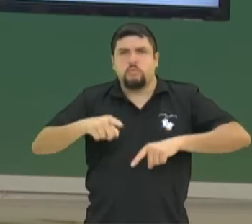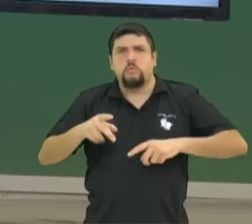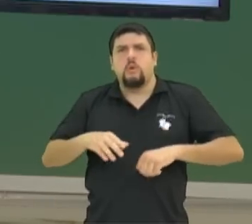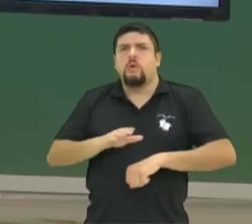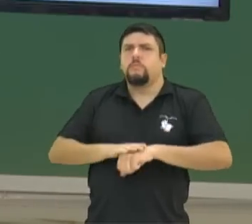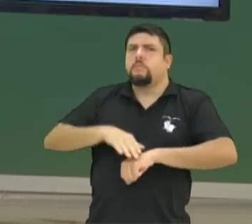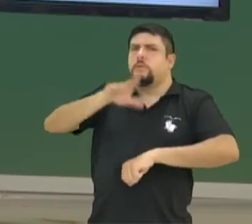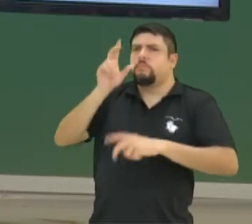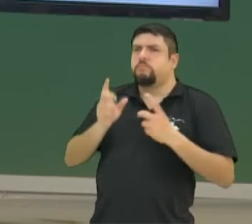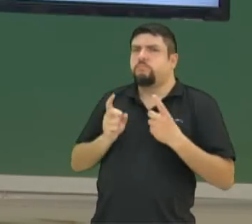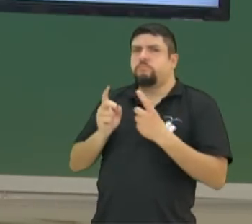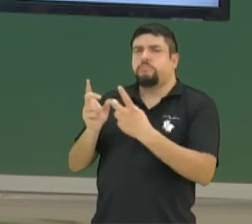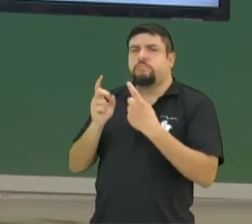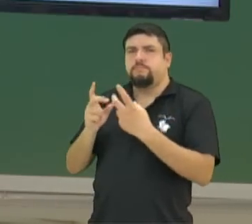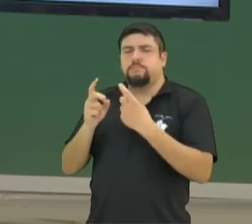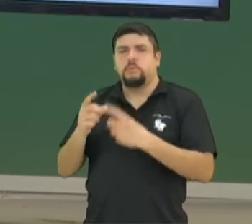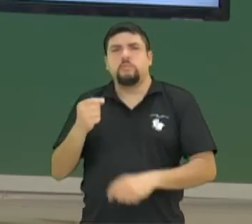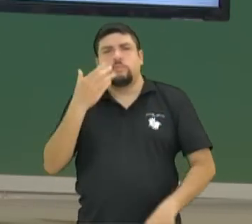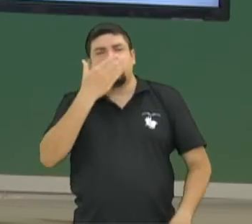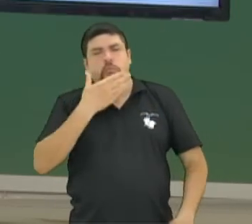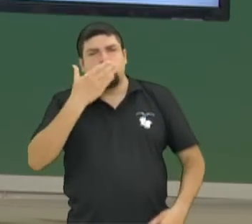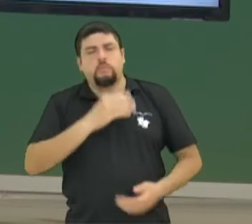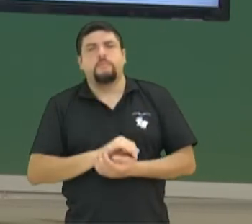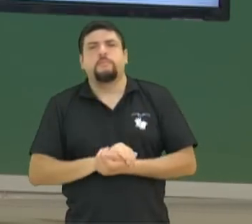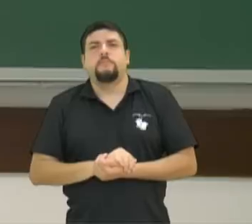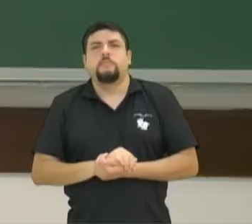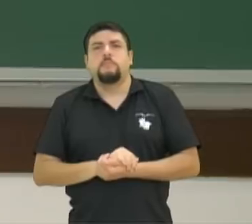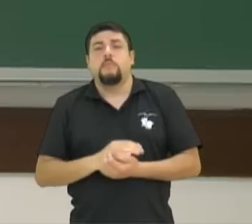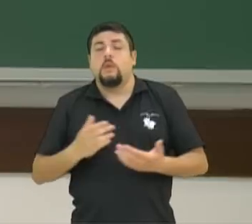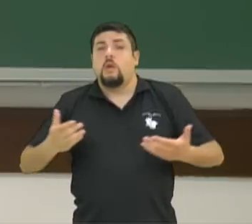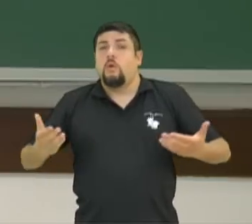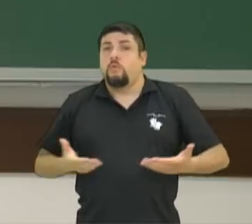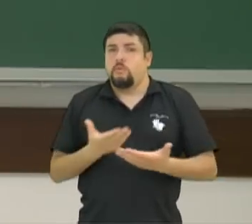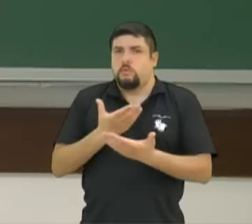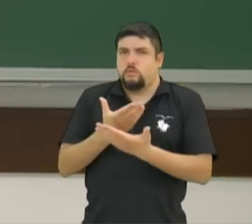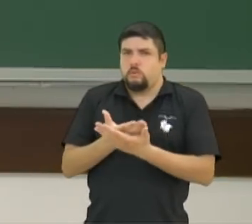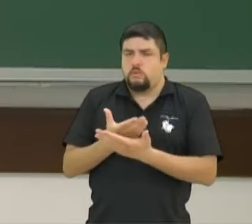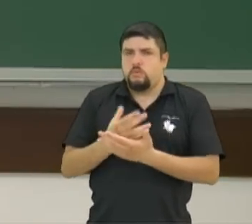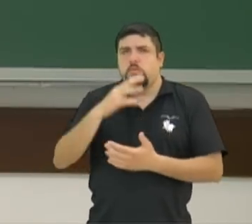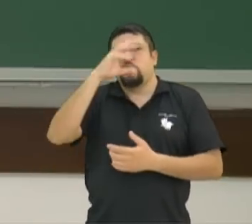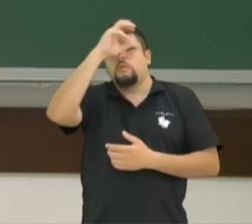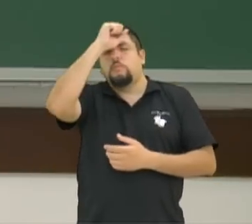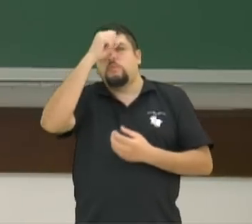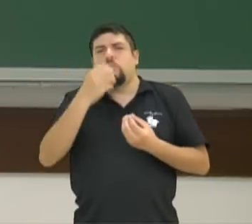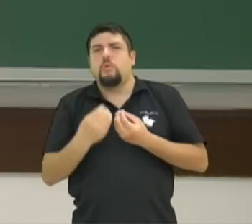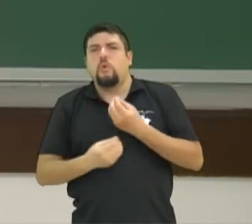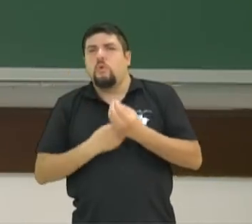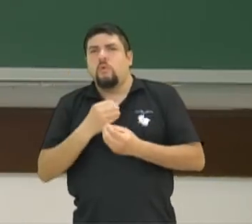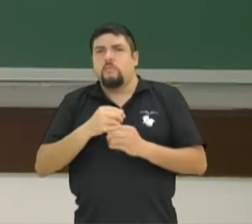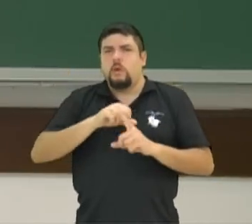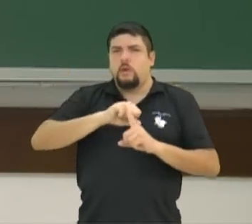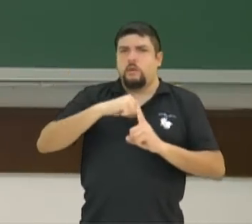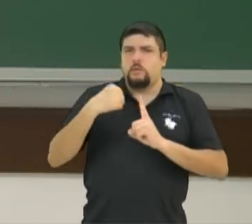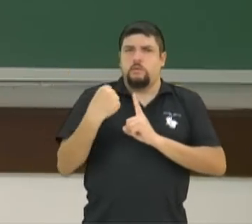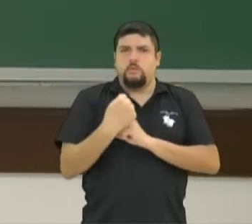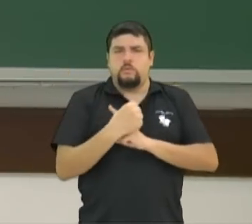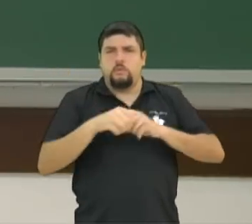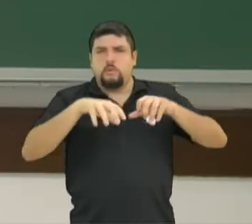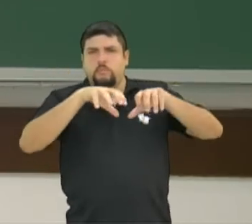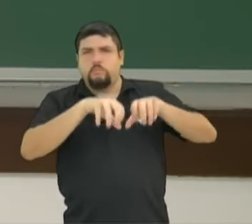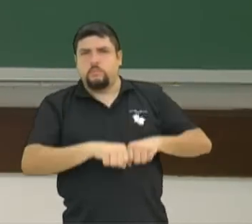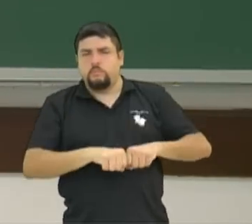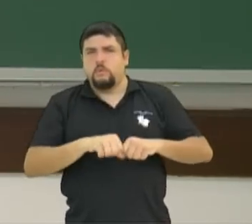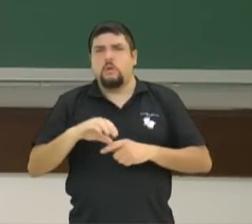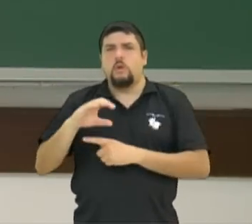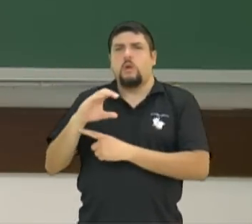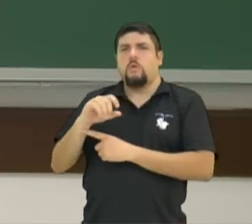era o açúcar. E nessa aula, então, a gente vai estudar a economia colonial, a sociedade colonial e a economia neste